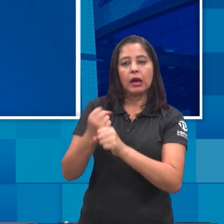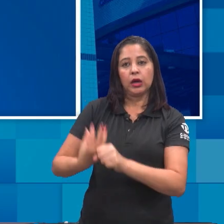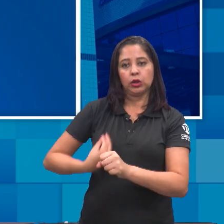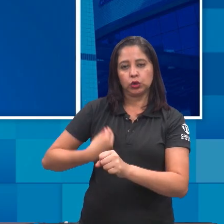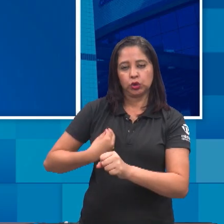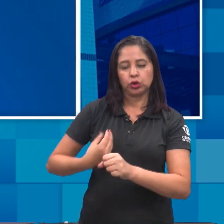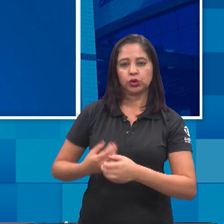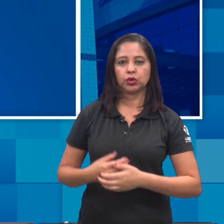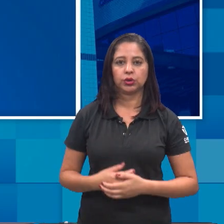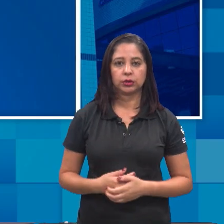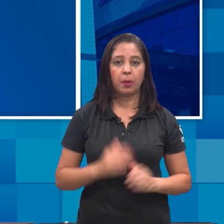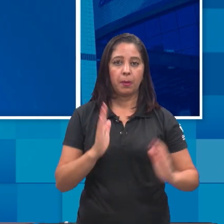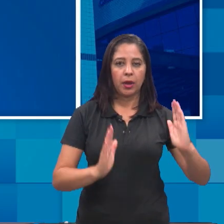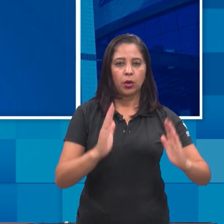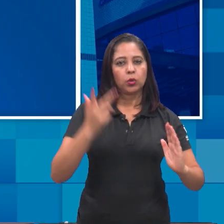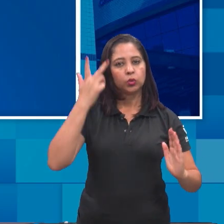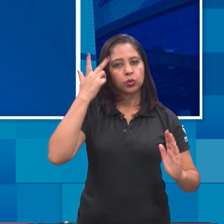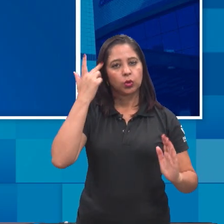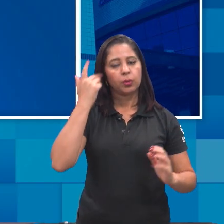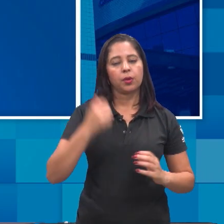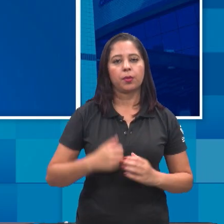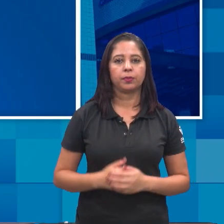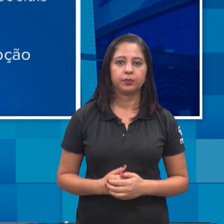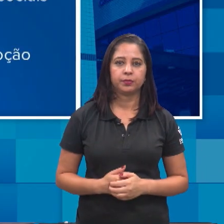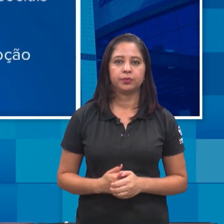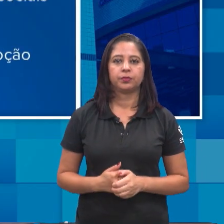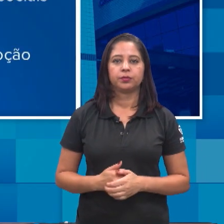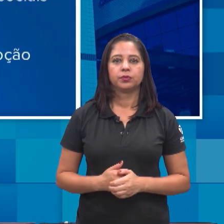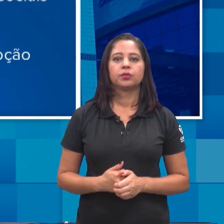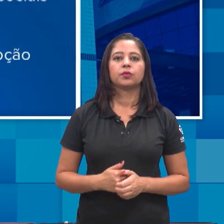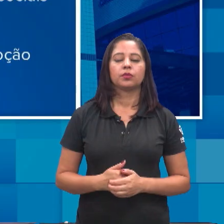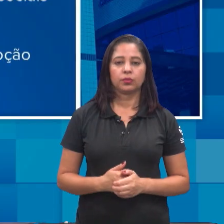Comissão Justiça. Processo número